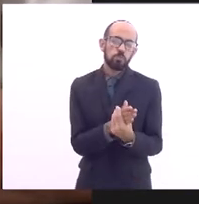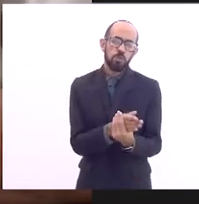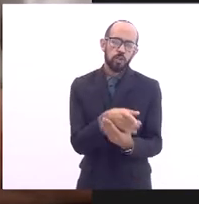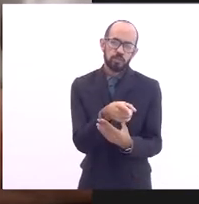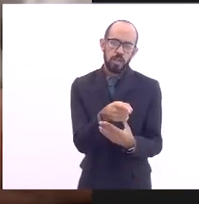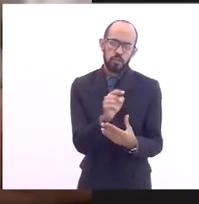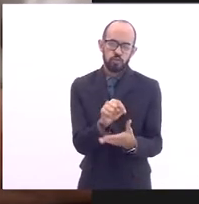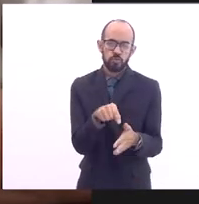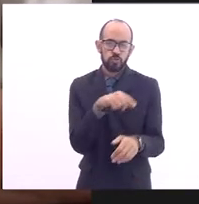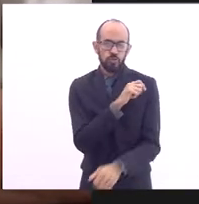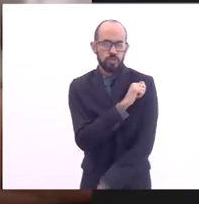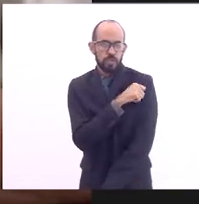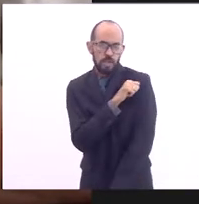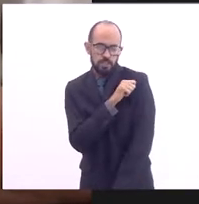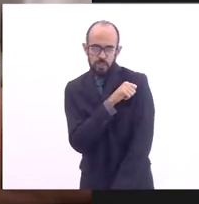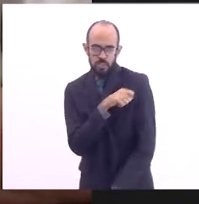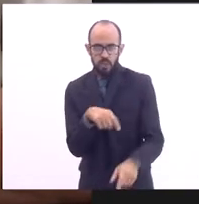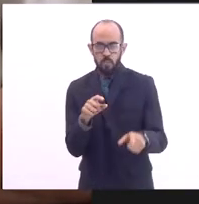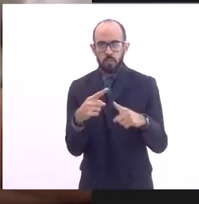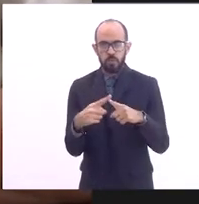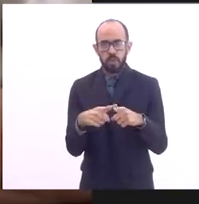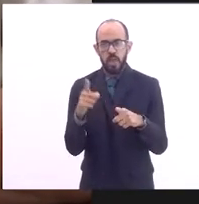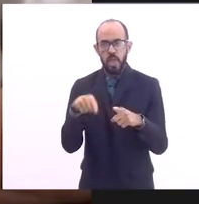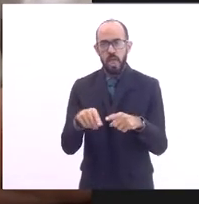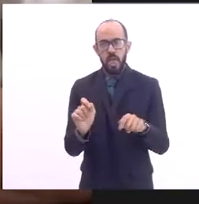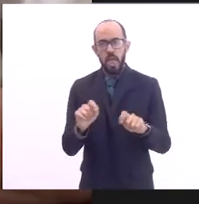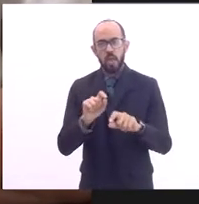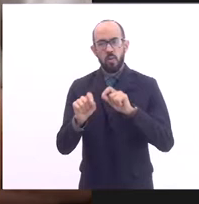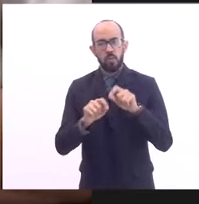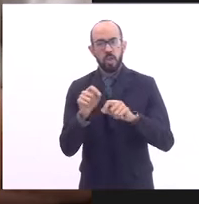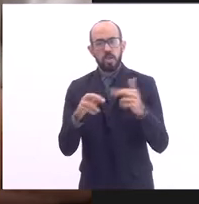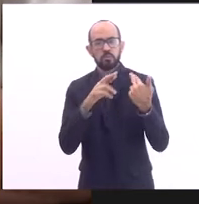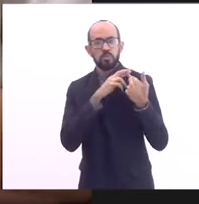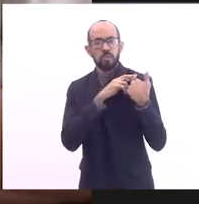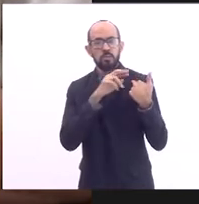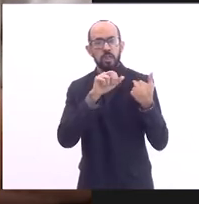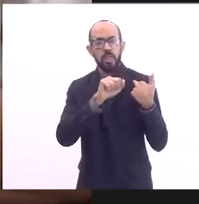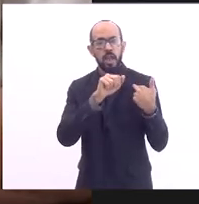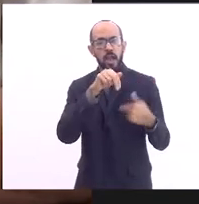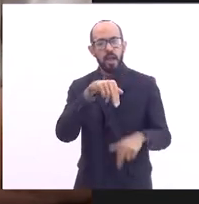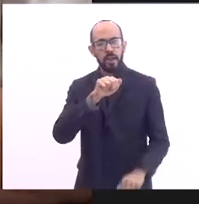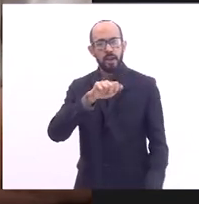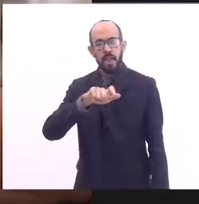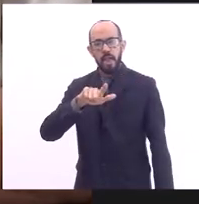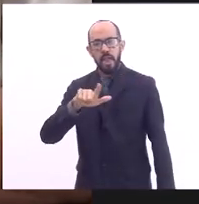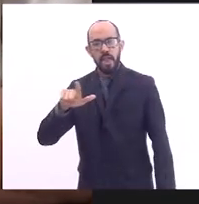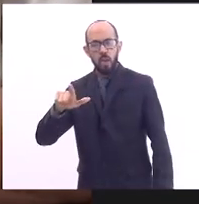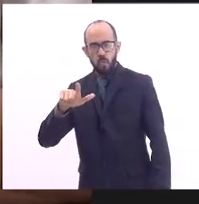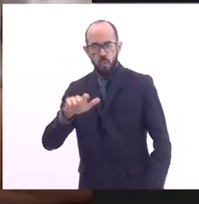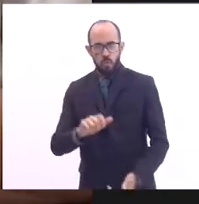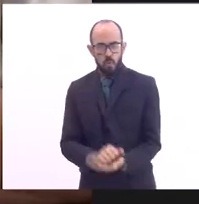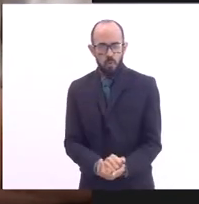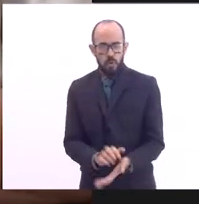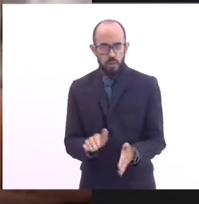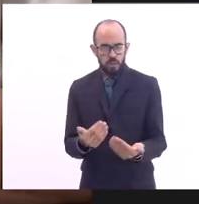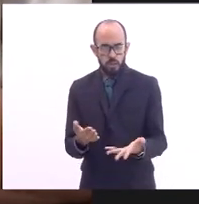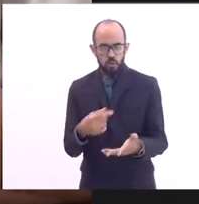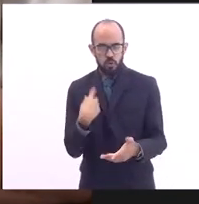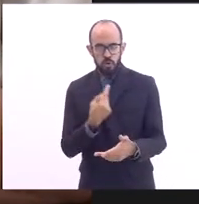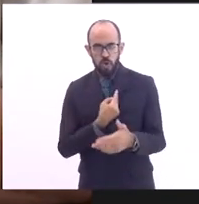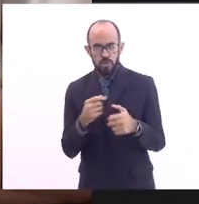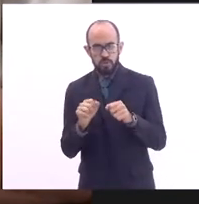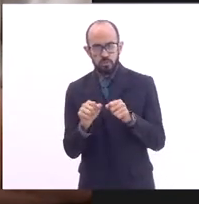de fiscalização, porque é competência da ANEEL. O que nós estamos fazendo é encaminhar